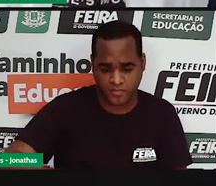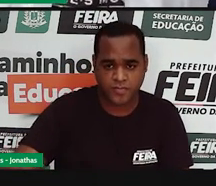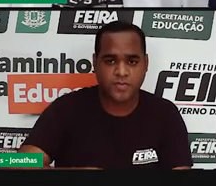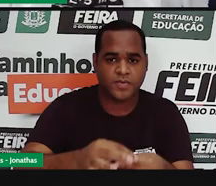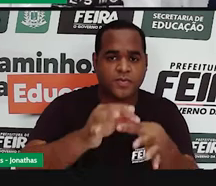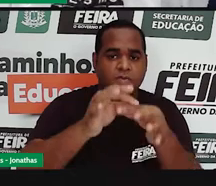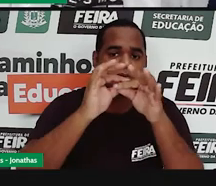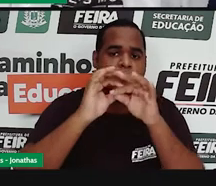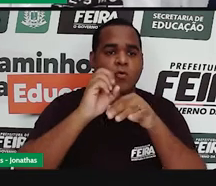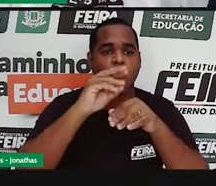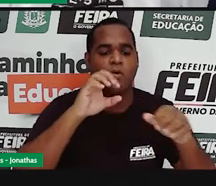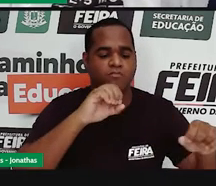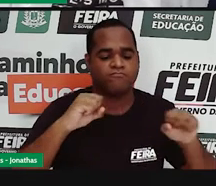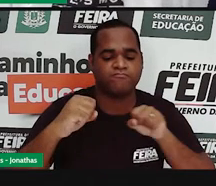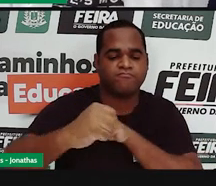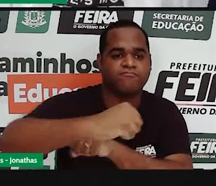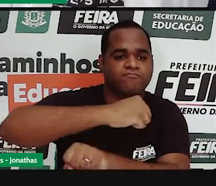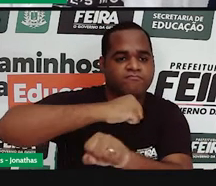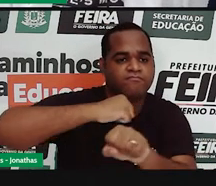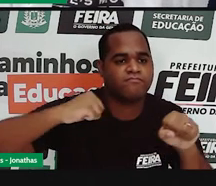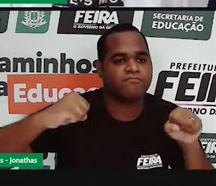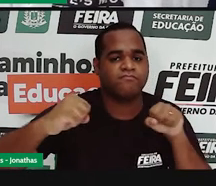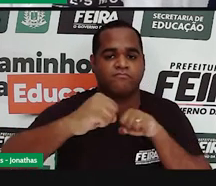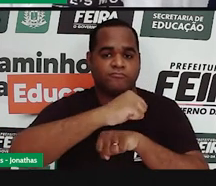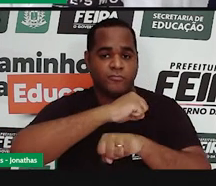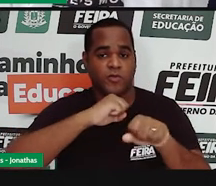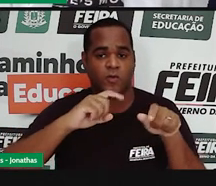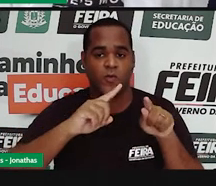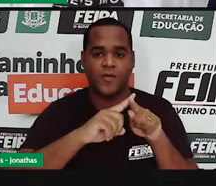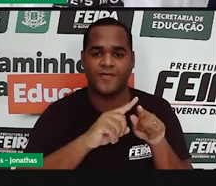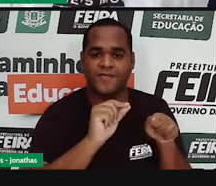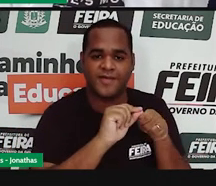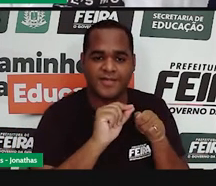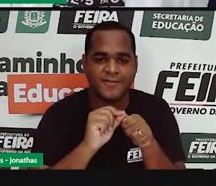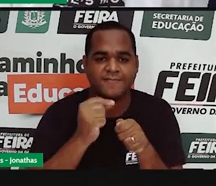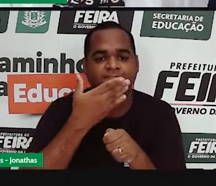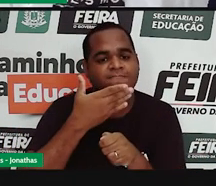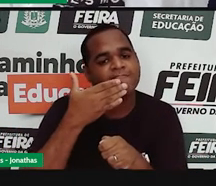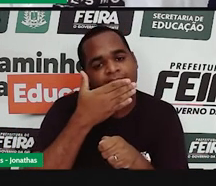cana-de-açúcar, provavelmente produzindo o açúcar.